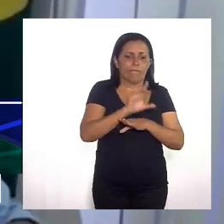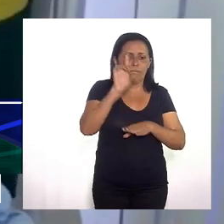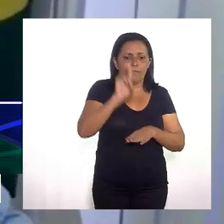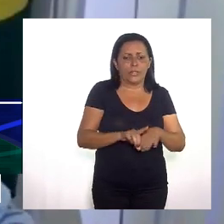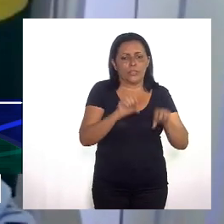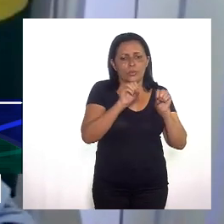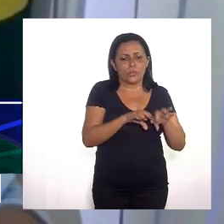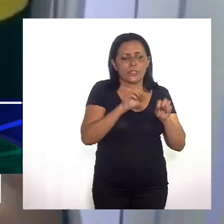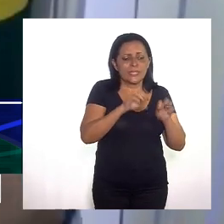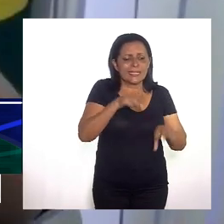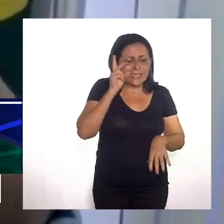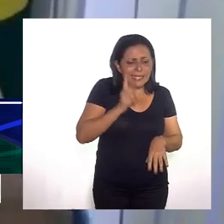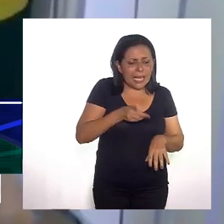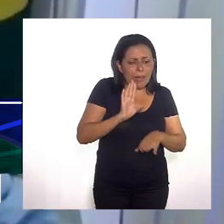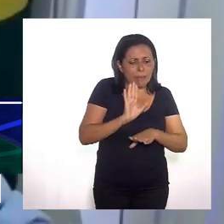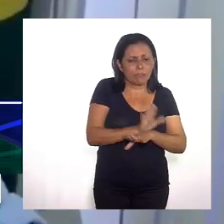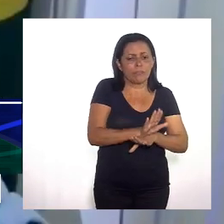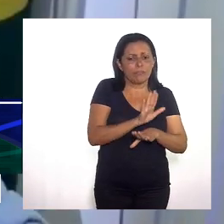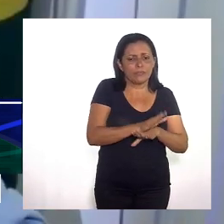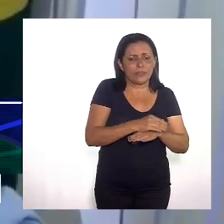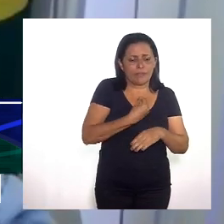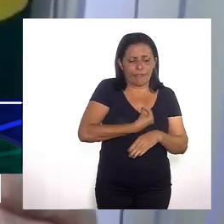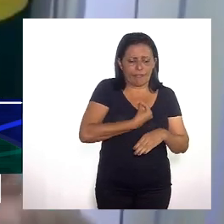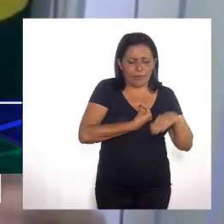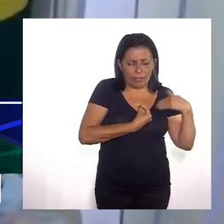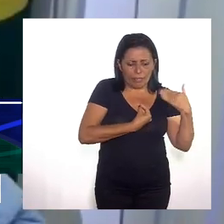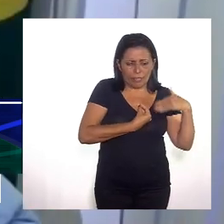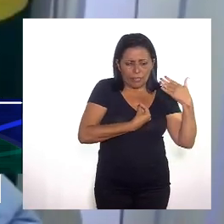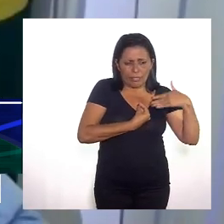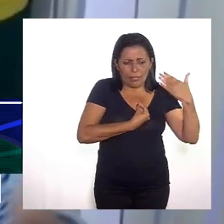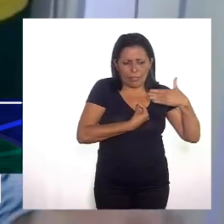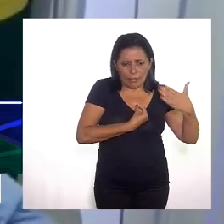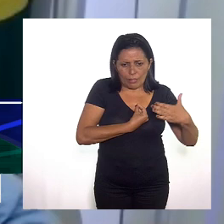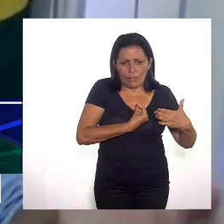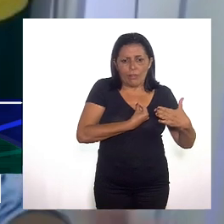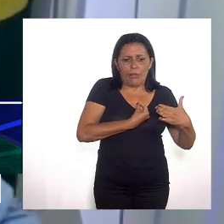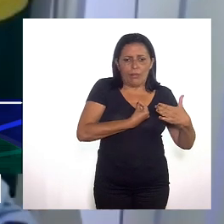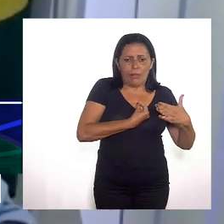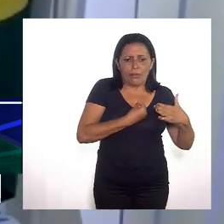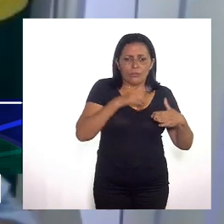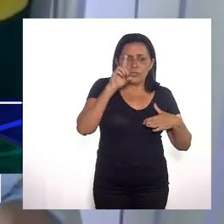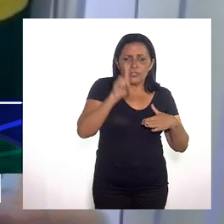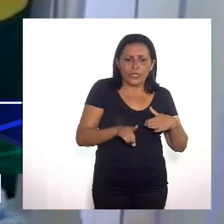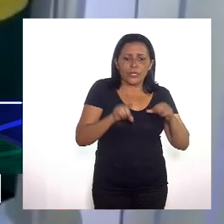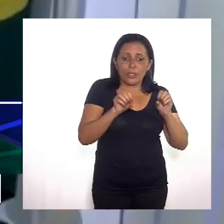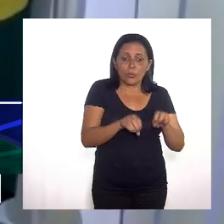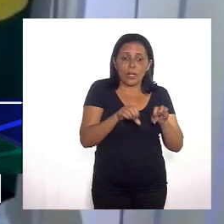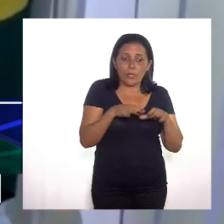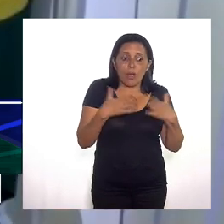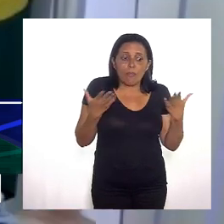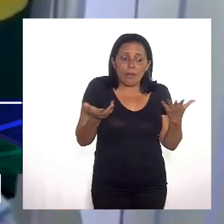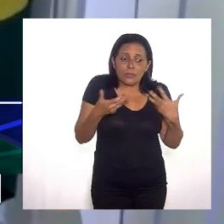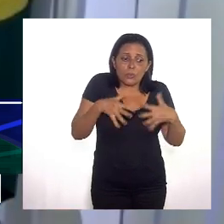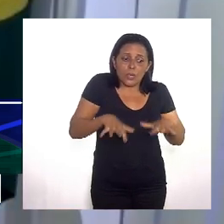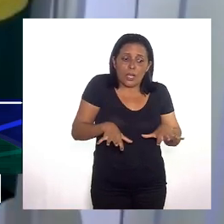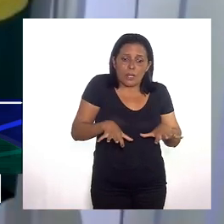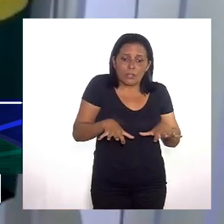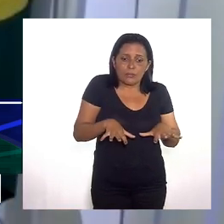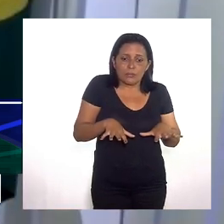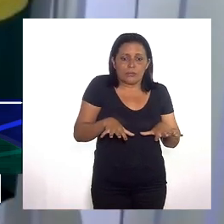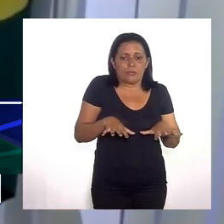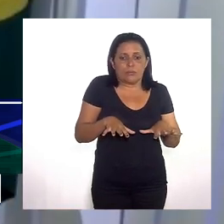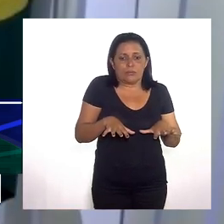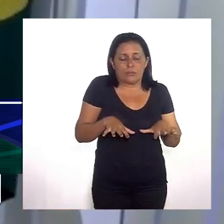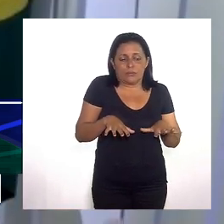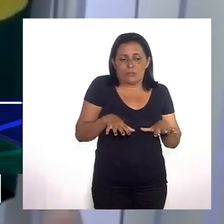sempre defenderam, né? Construíram suas vidas em torno da pauta da defesa do direito à educação, mas não querem trocar